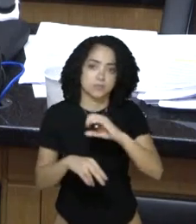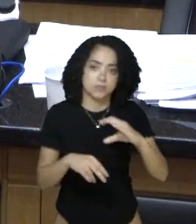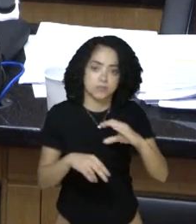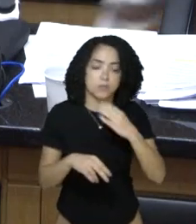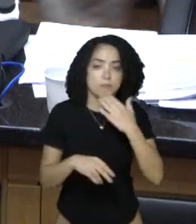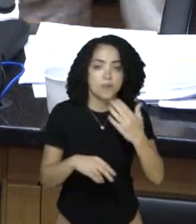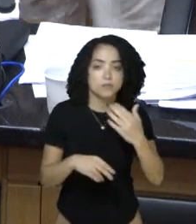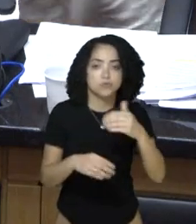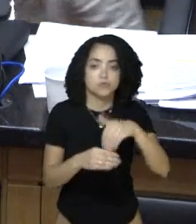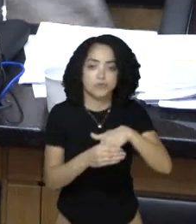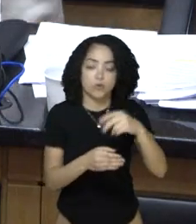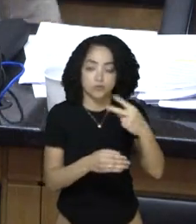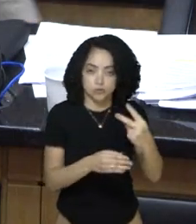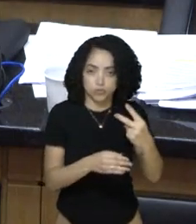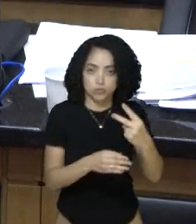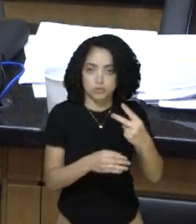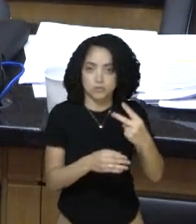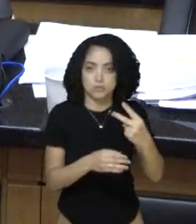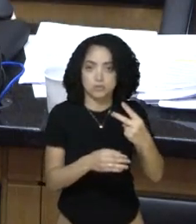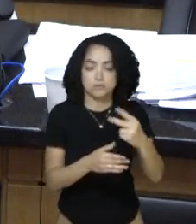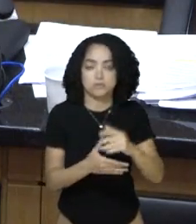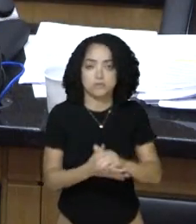2, voto 2.